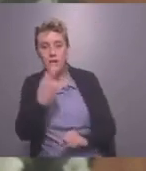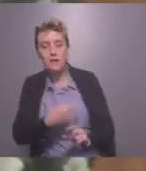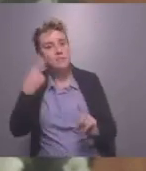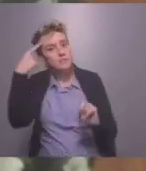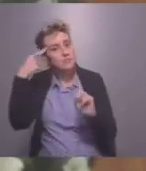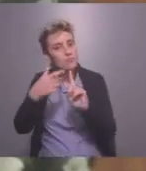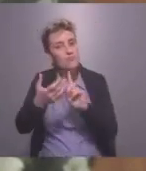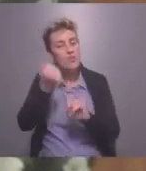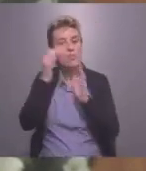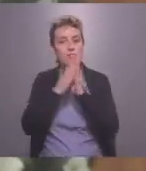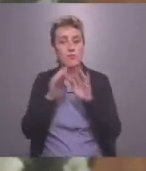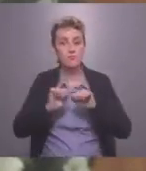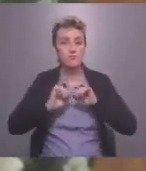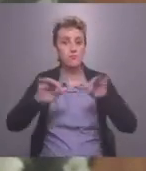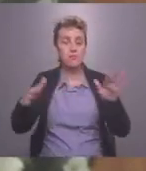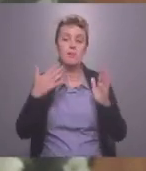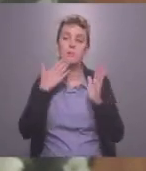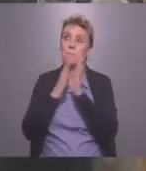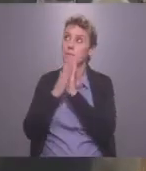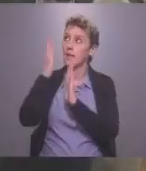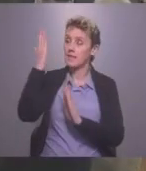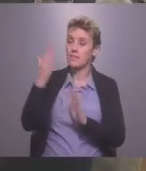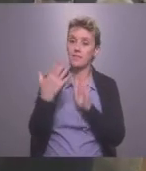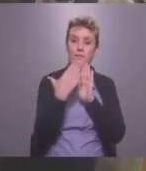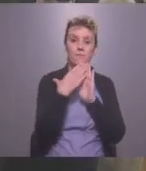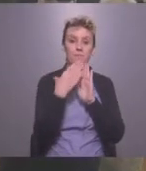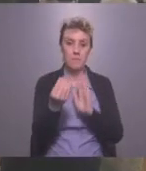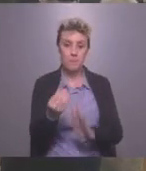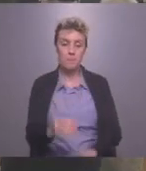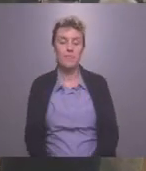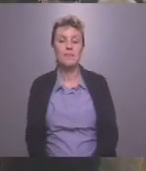paz que Deus anuncia. Oremos.